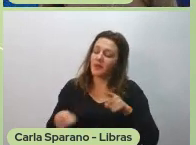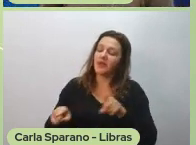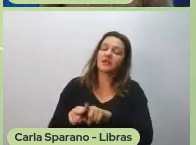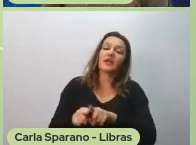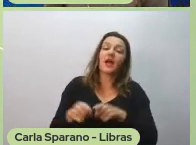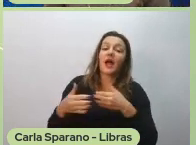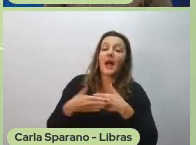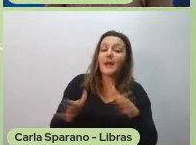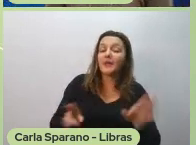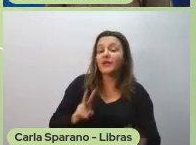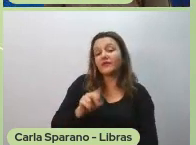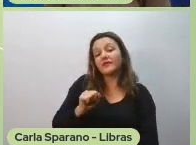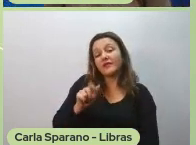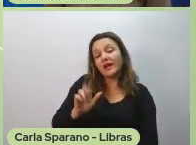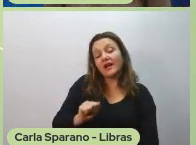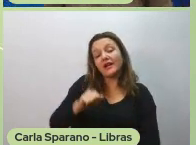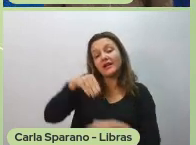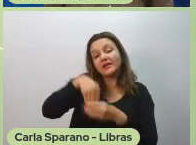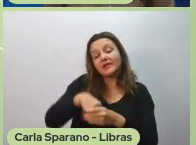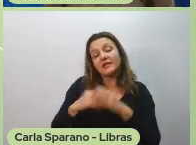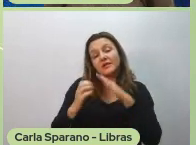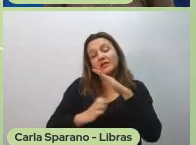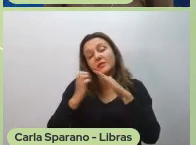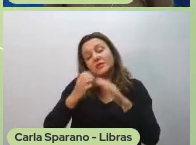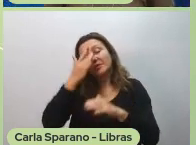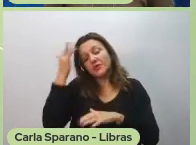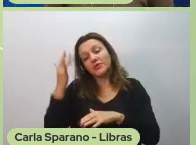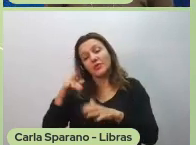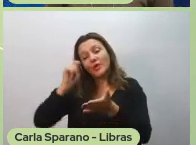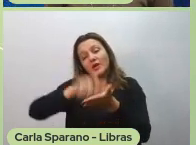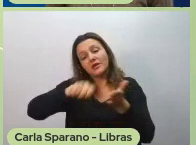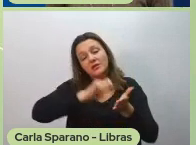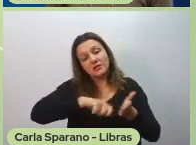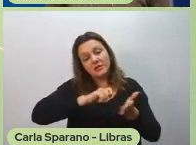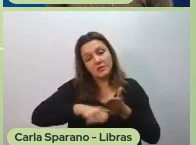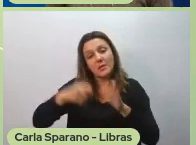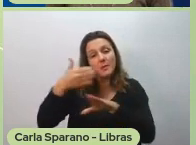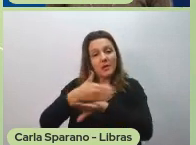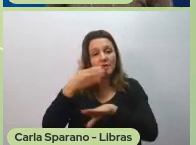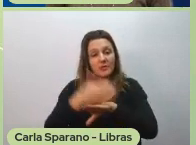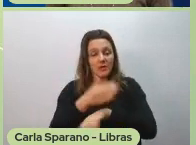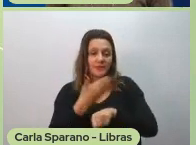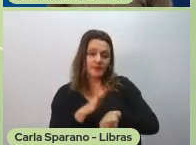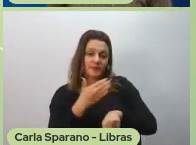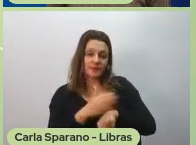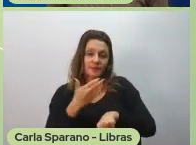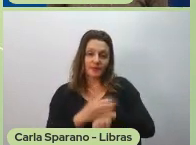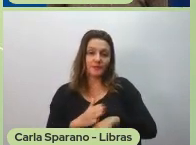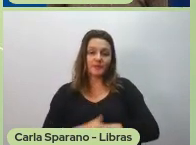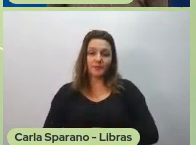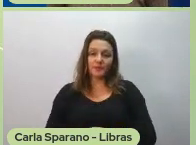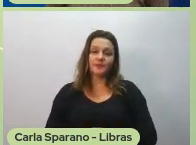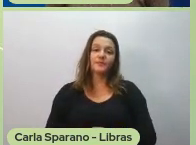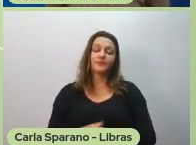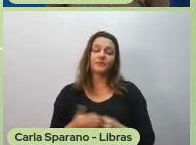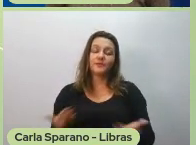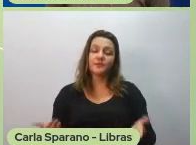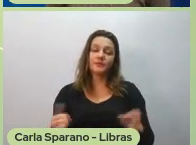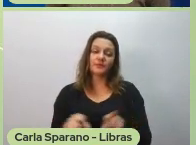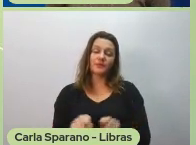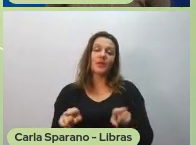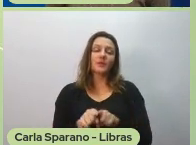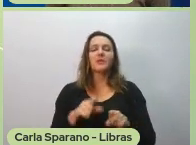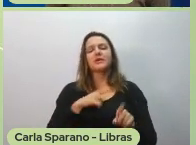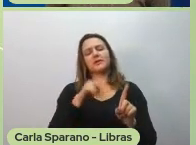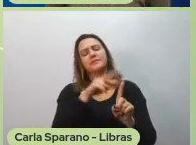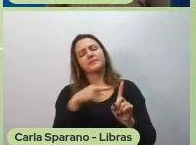vagas dentro da companhia para as pessoas se inscreverem também e participarem desse treinamento. Então, existe também um olhar